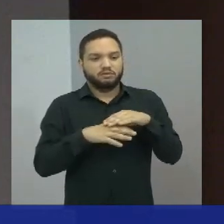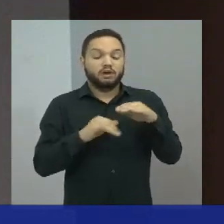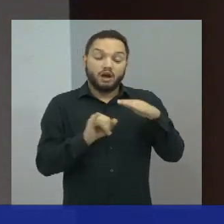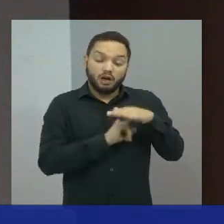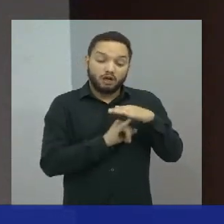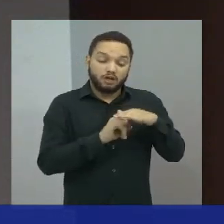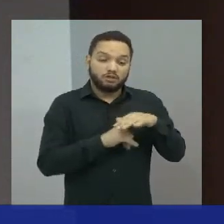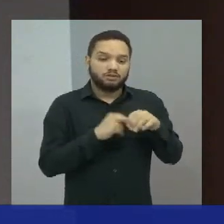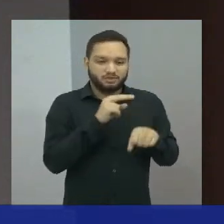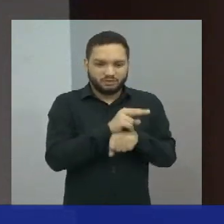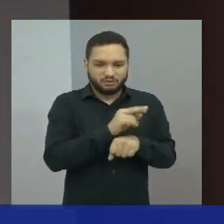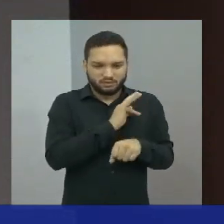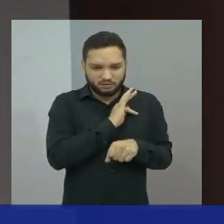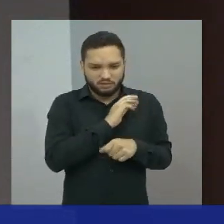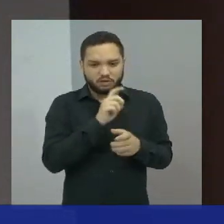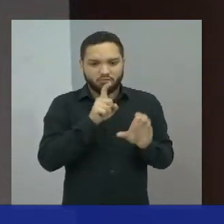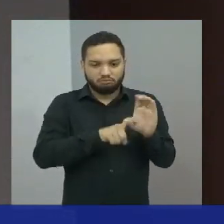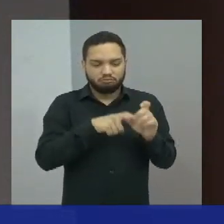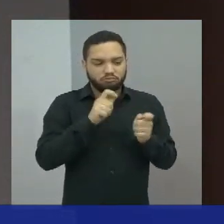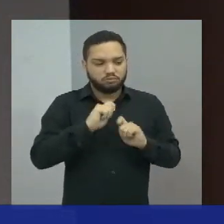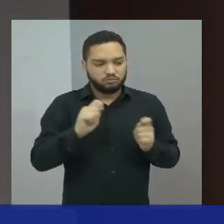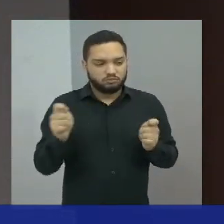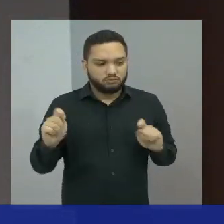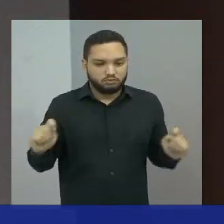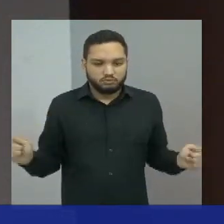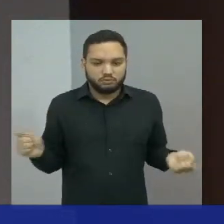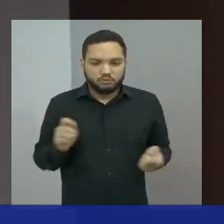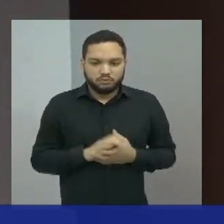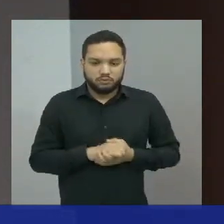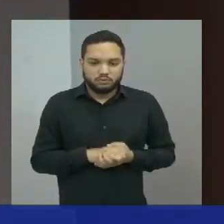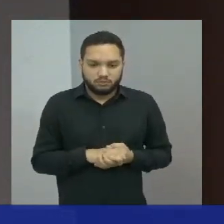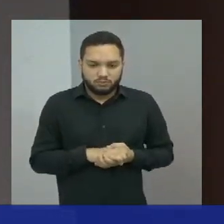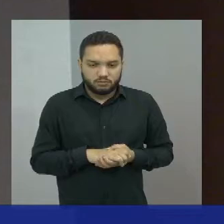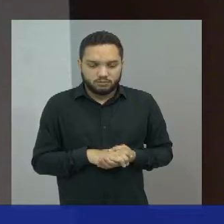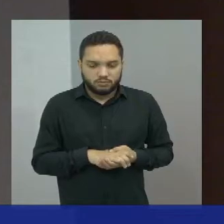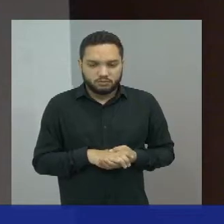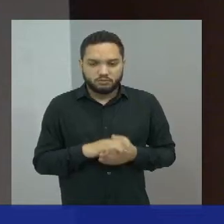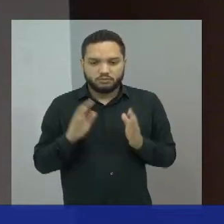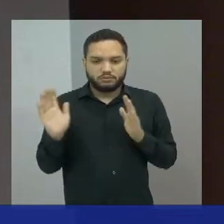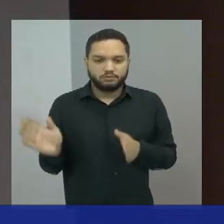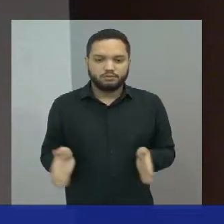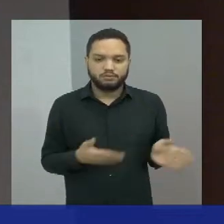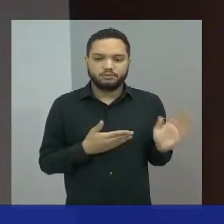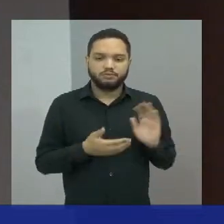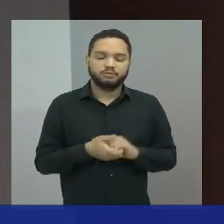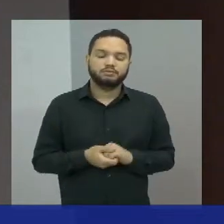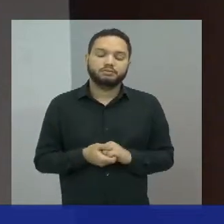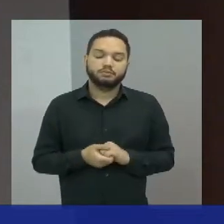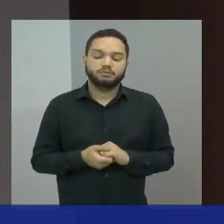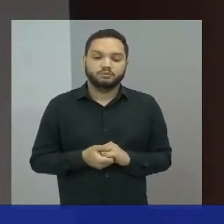fiscalização para cobrir as suas despesas. Próximo slide.